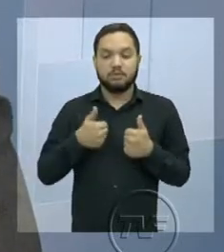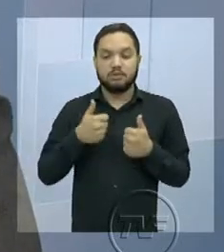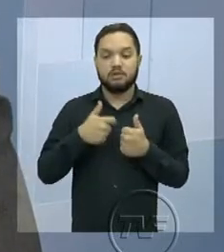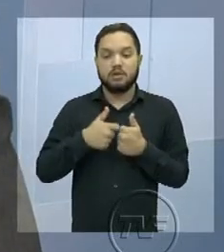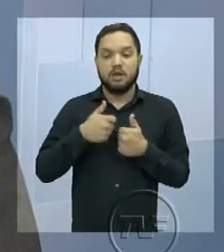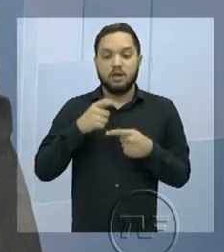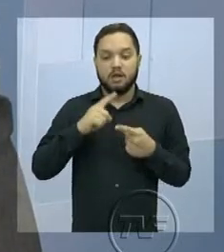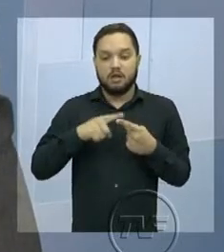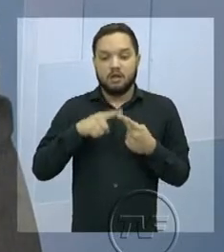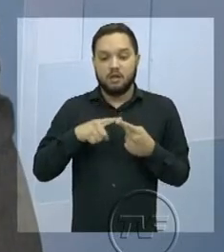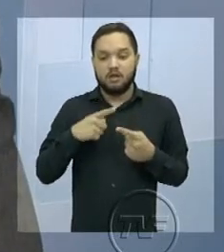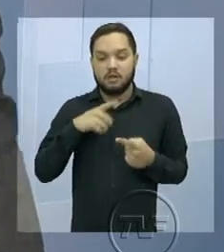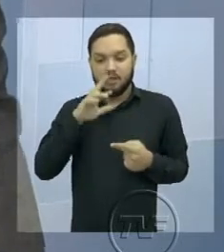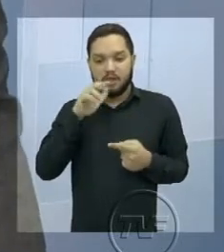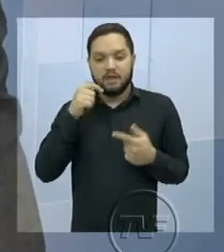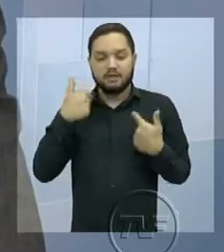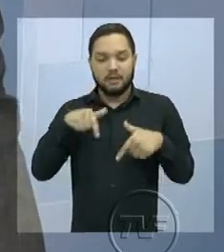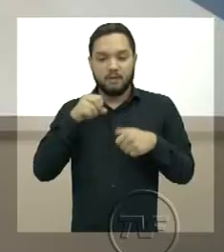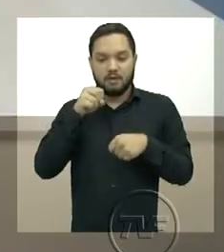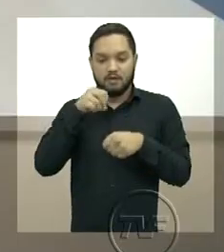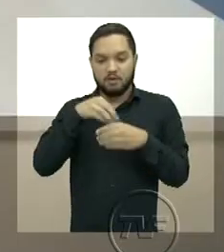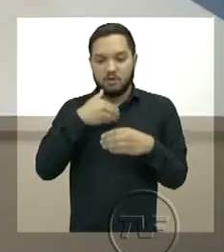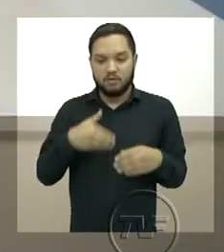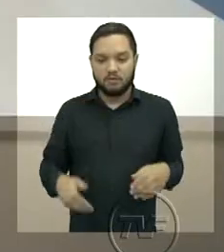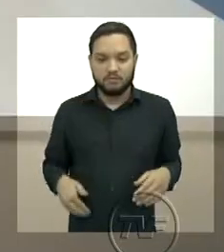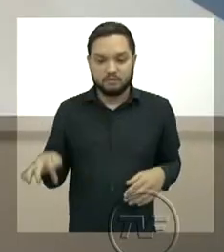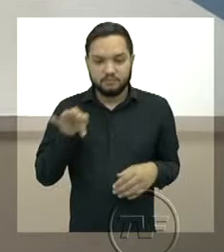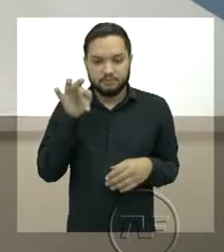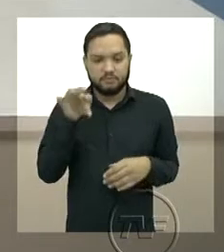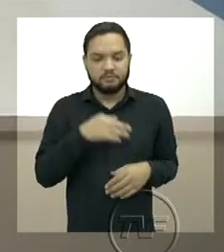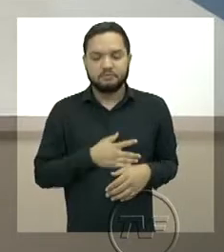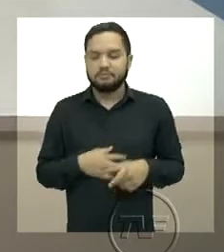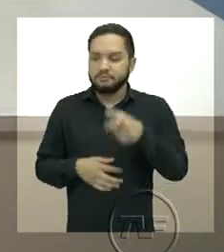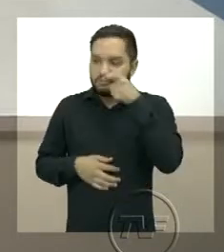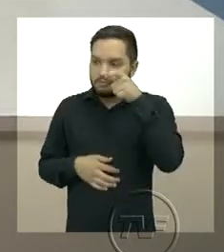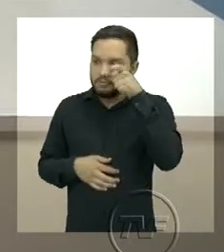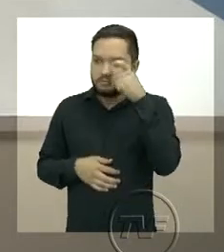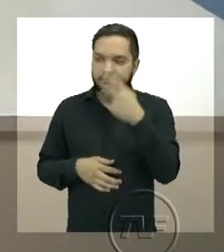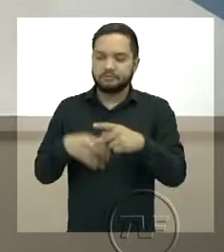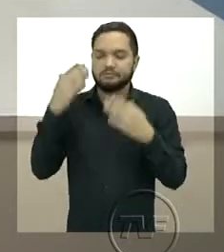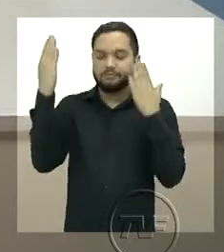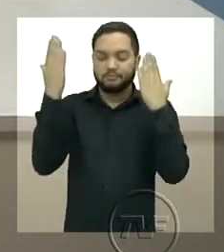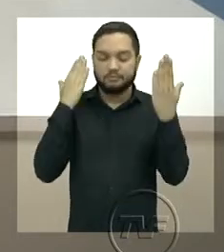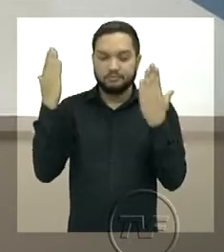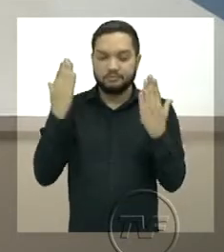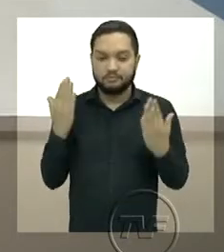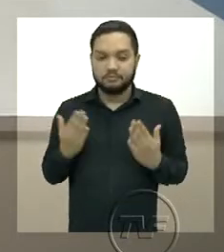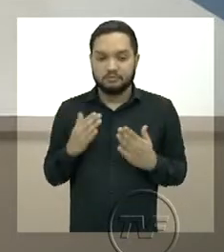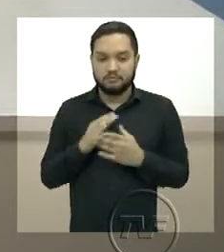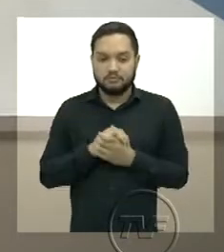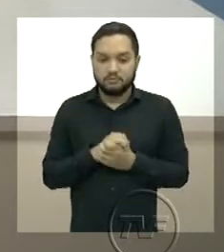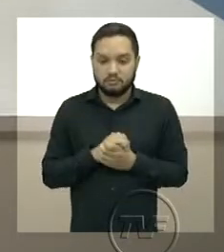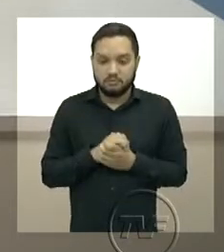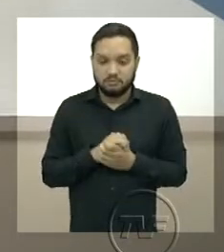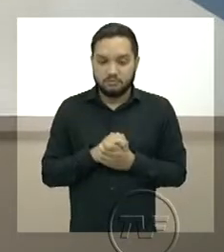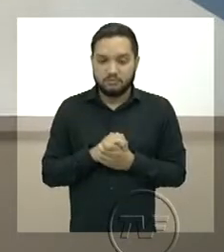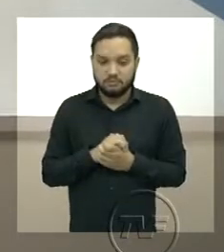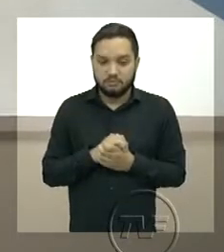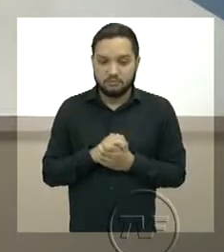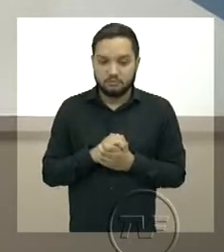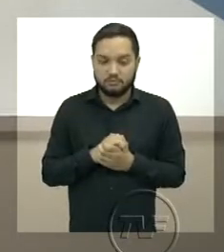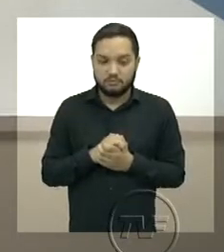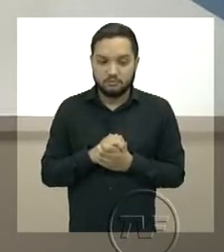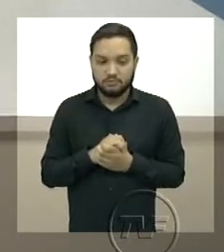federal. Agora, é interessante essa sua análise, quando eu falo que você atualiza os nossos telespectadores e